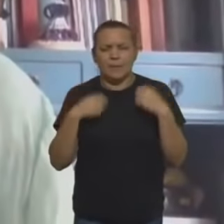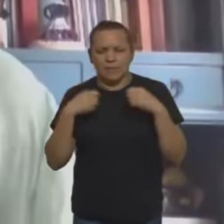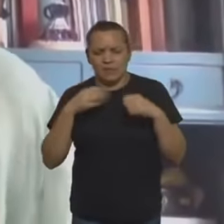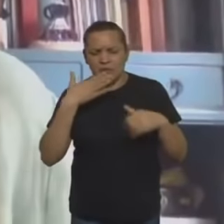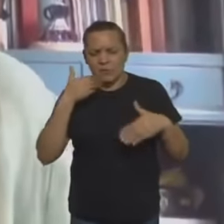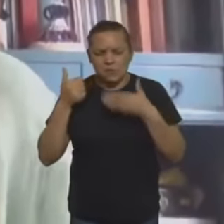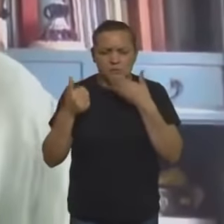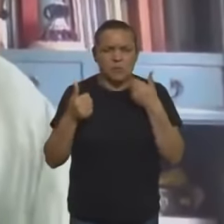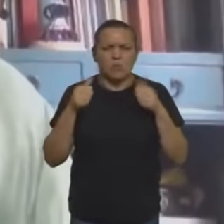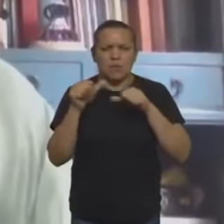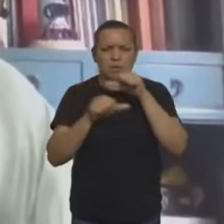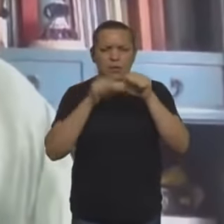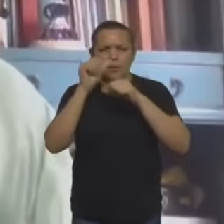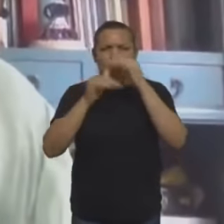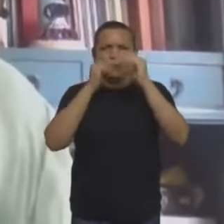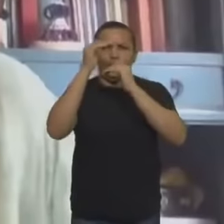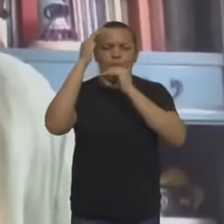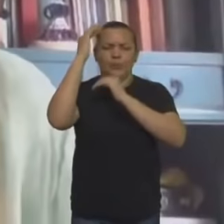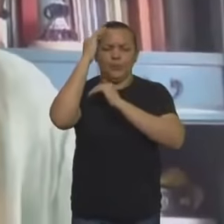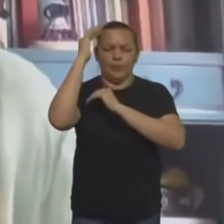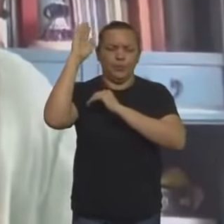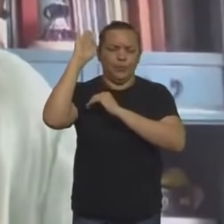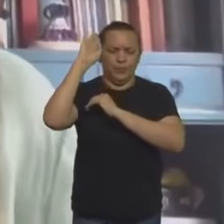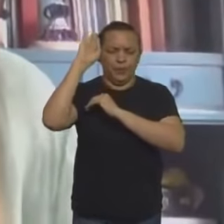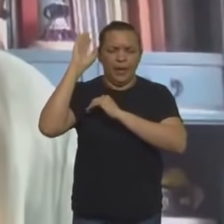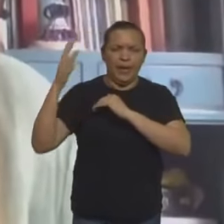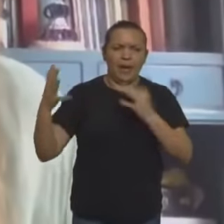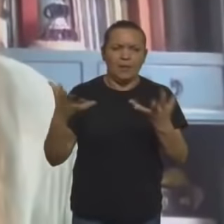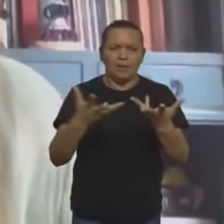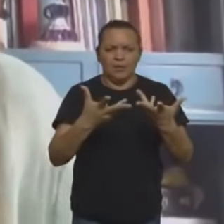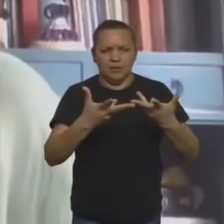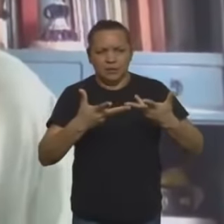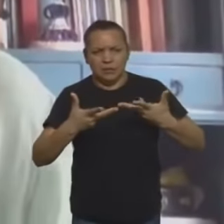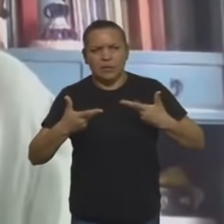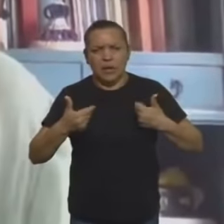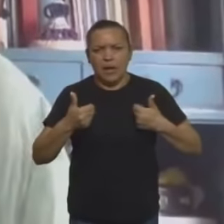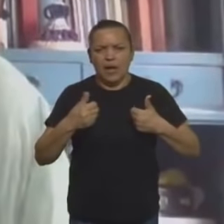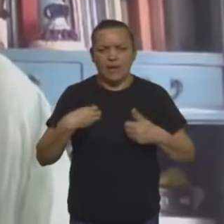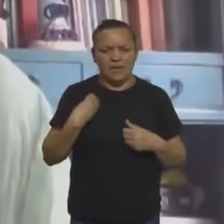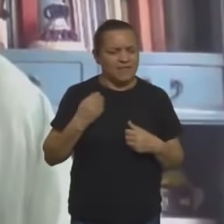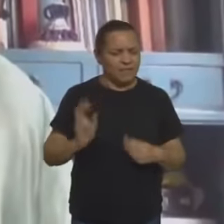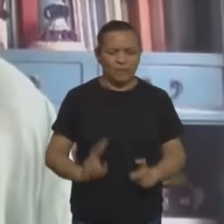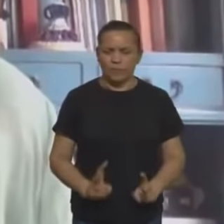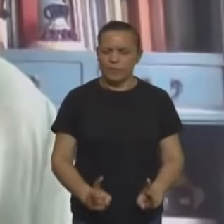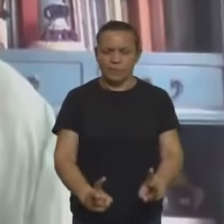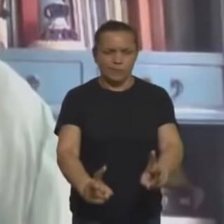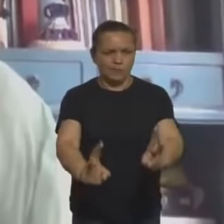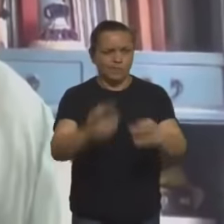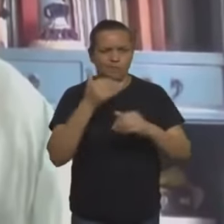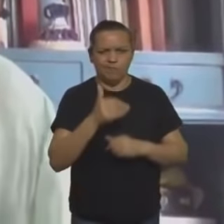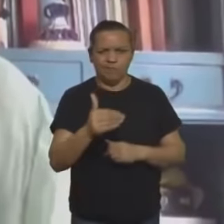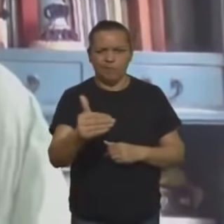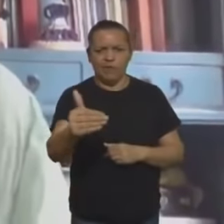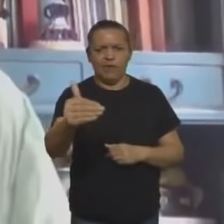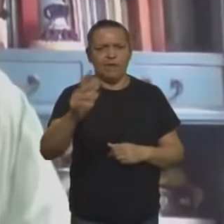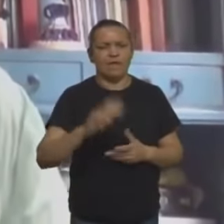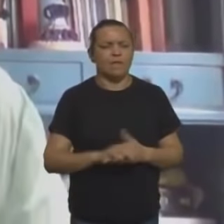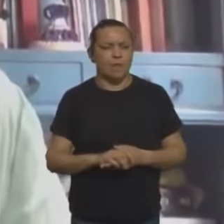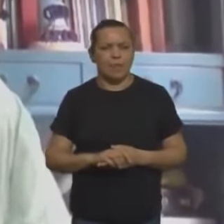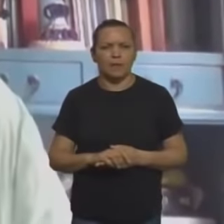melhoras, né, no desempenho acadêmico e habilidades que eles vão levar para o resto da vida com eles também, tá?